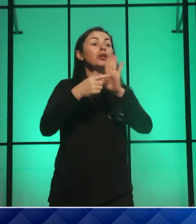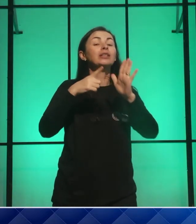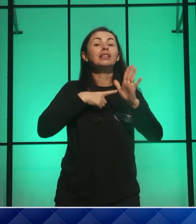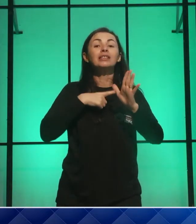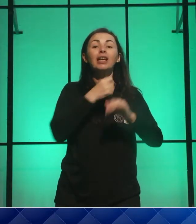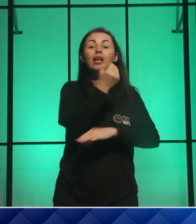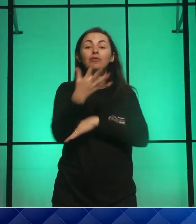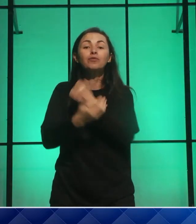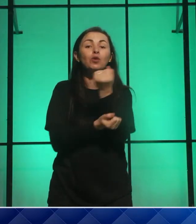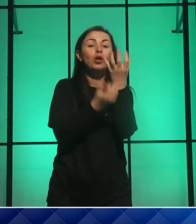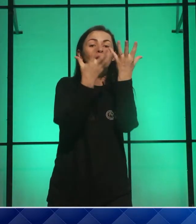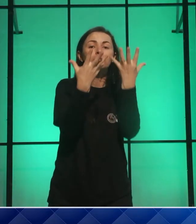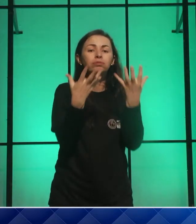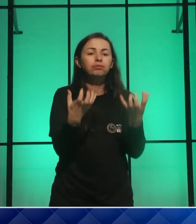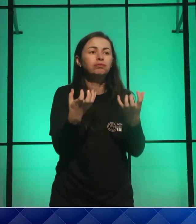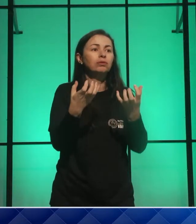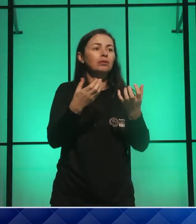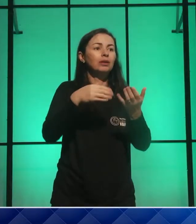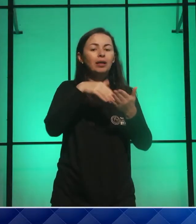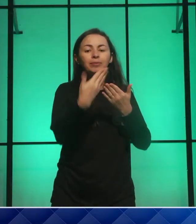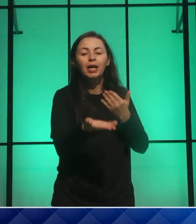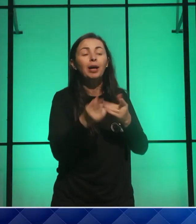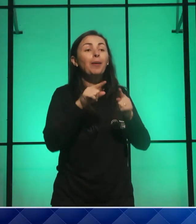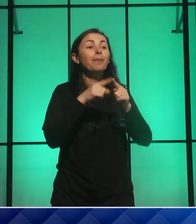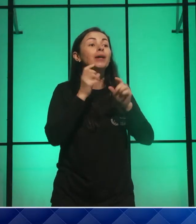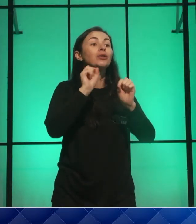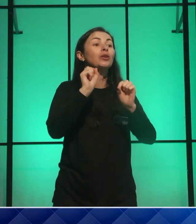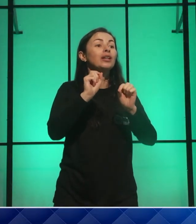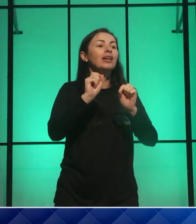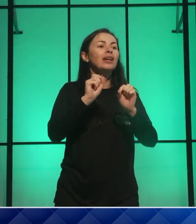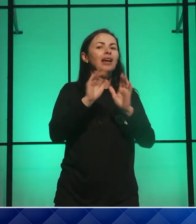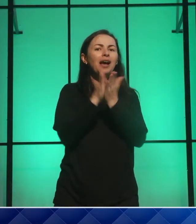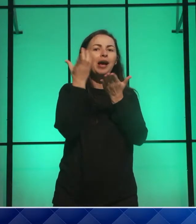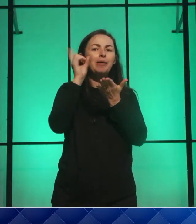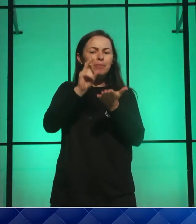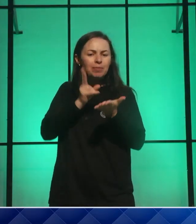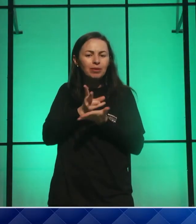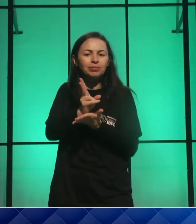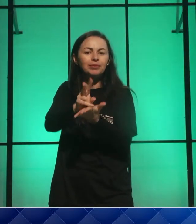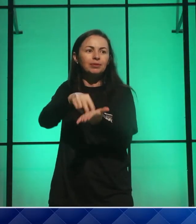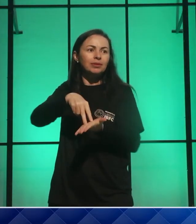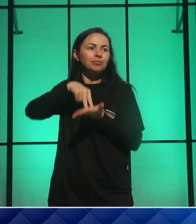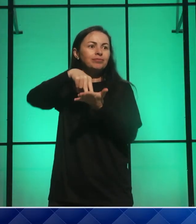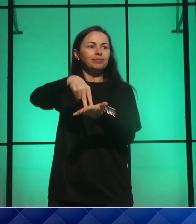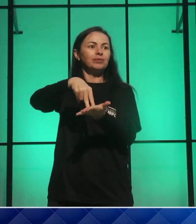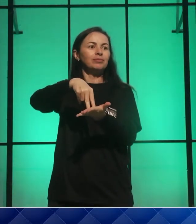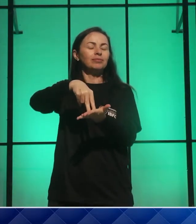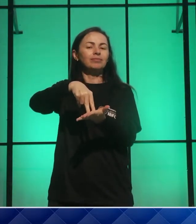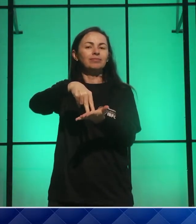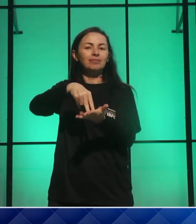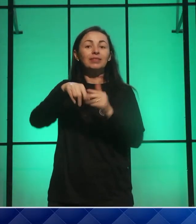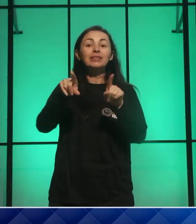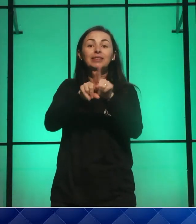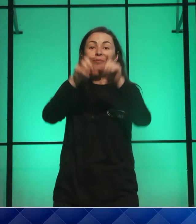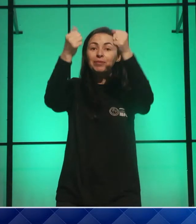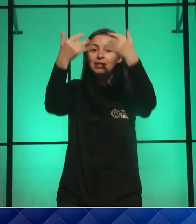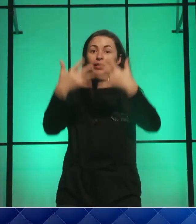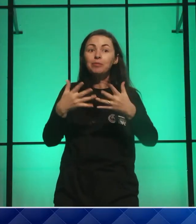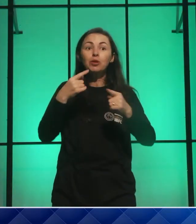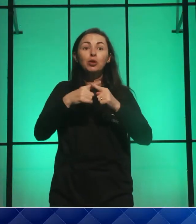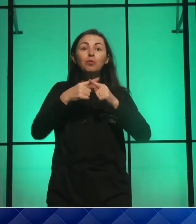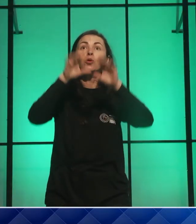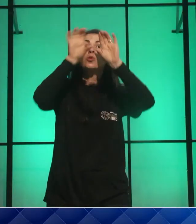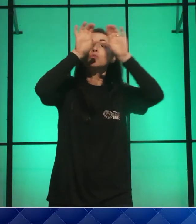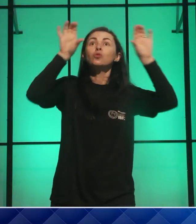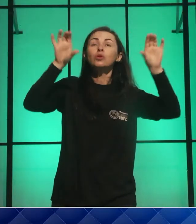as flores caem, mas a palavra do nosso Deus permanece para sempre. Continua dizendo, os céus